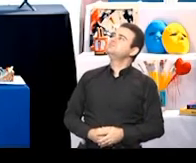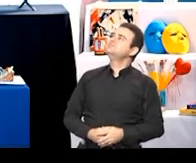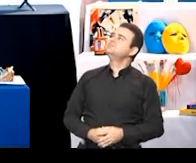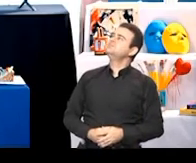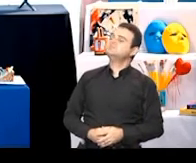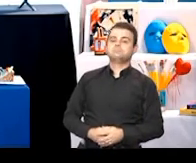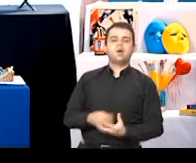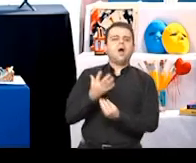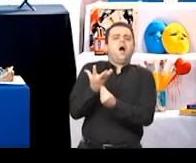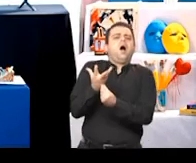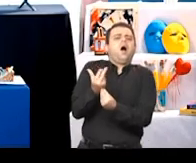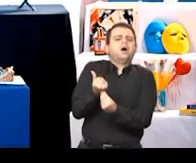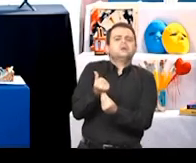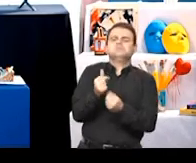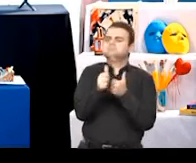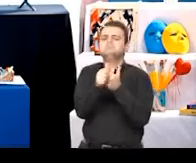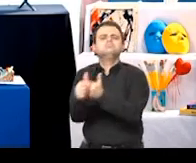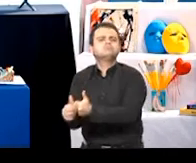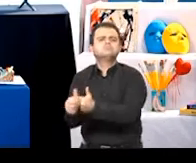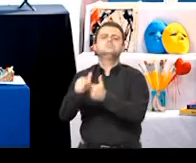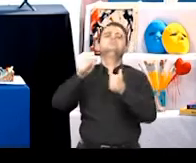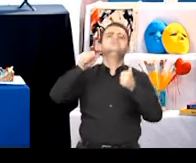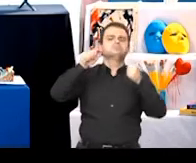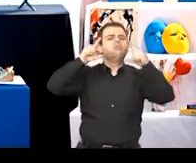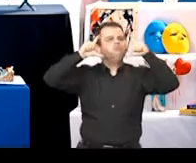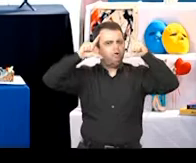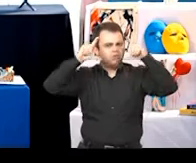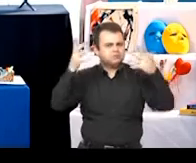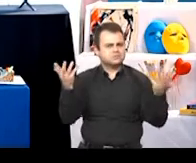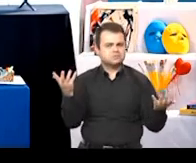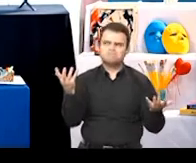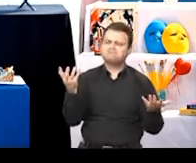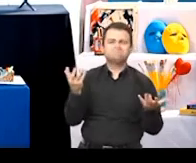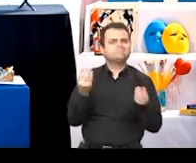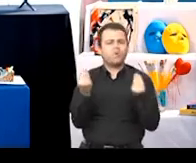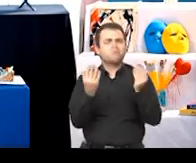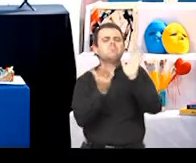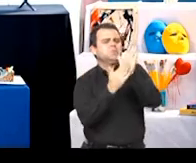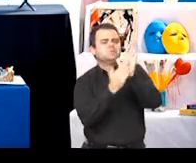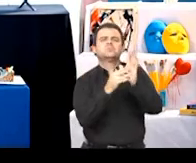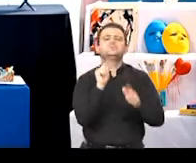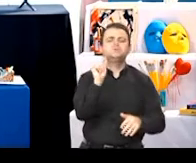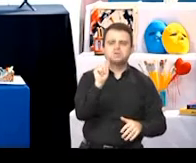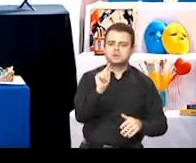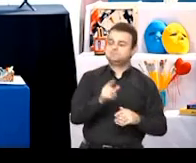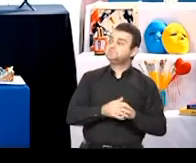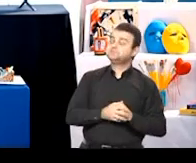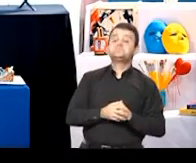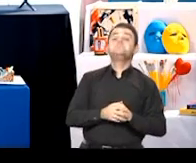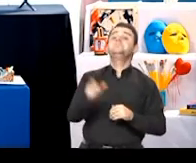Produção artística, fotoformas. Vamos entender de onde vem essa proposta?